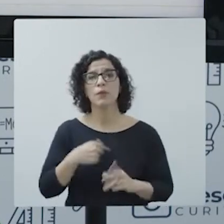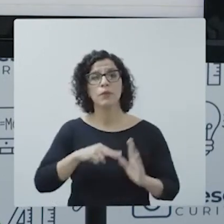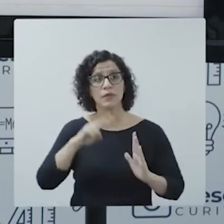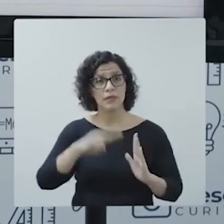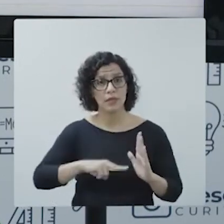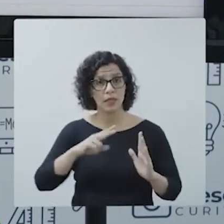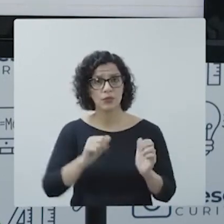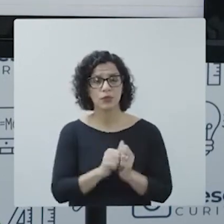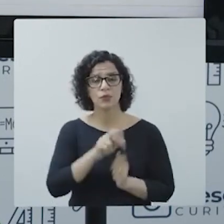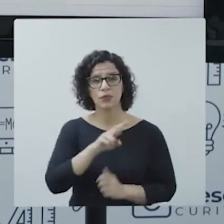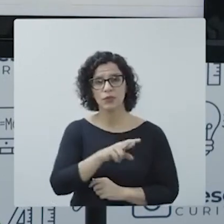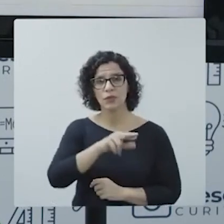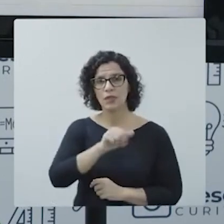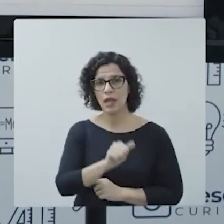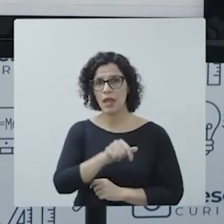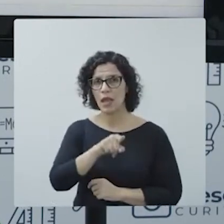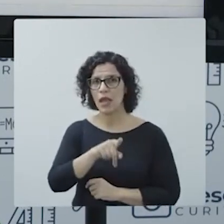ler